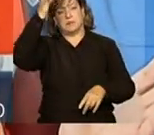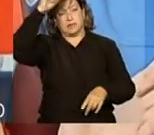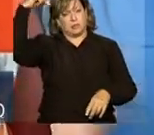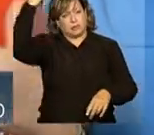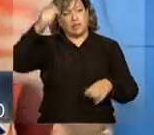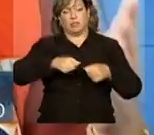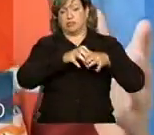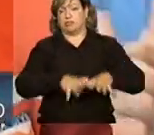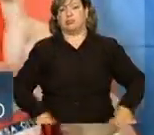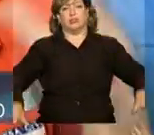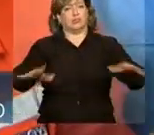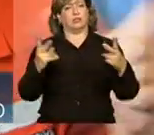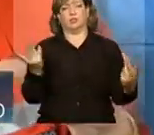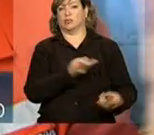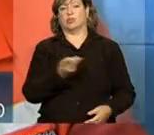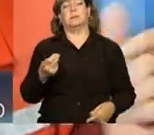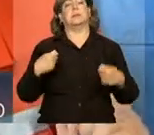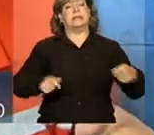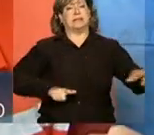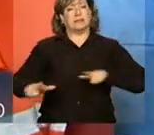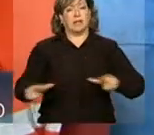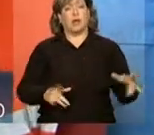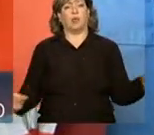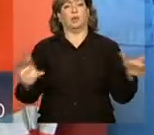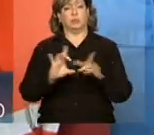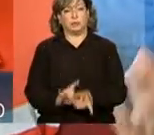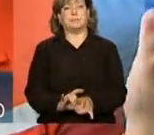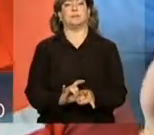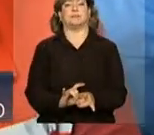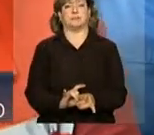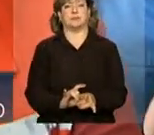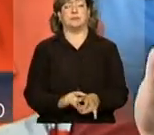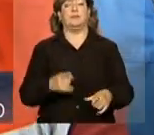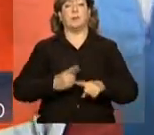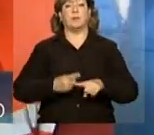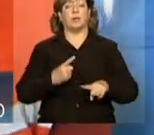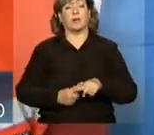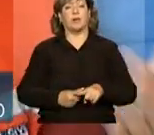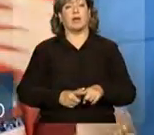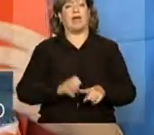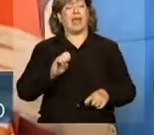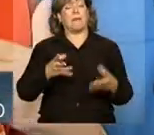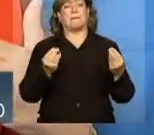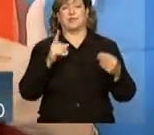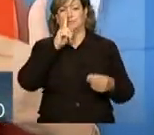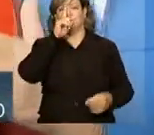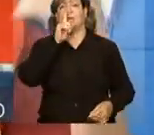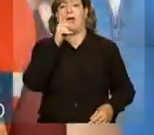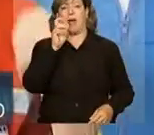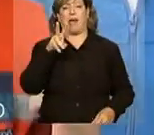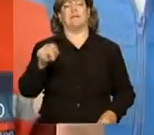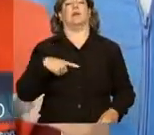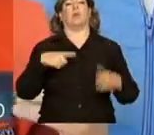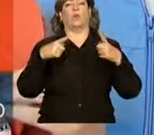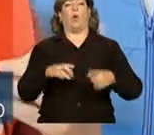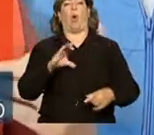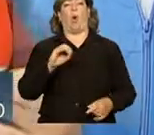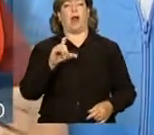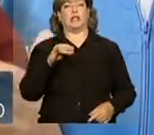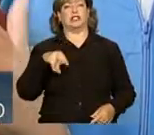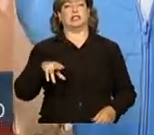Santo. Então nós vamos ter de ter ação conjugada. Porque é muito grave a situação de Colatina. Eu,